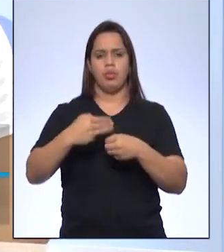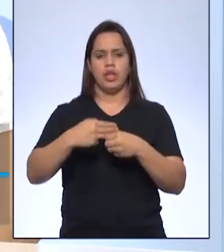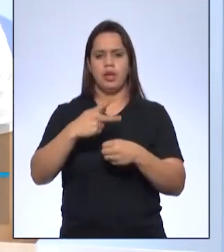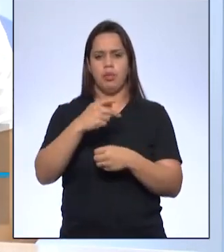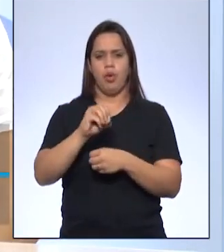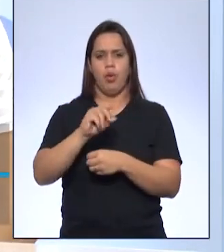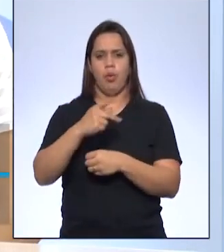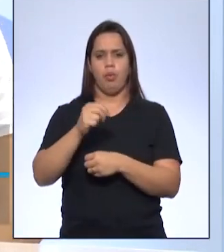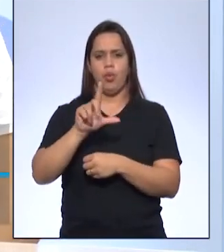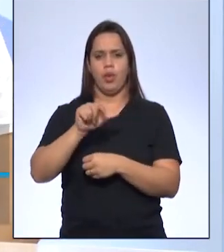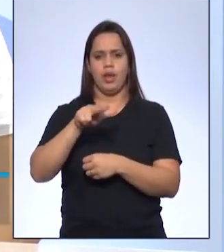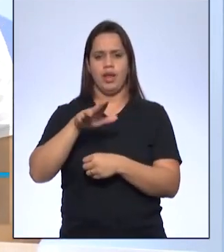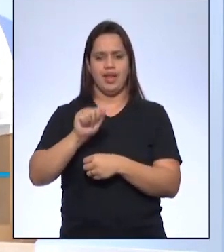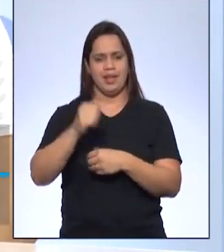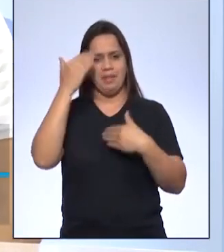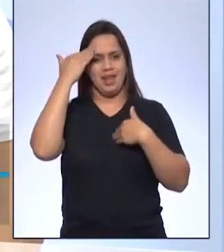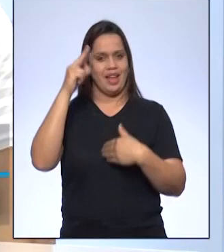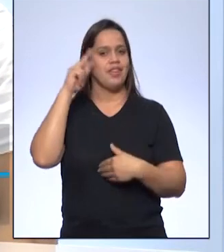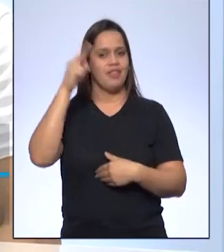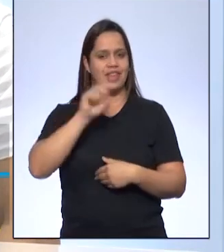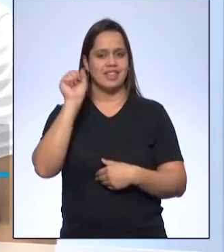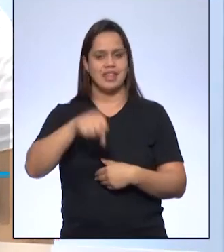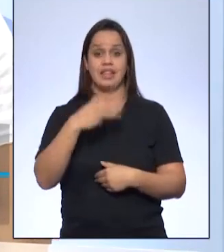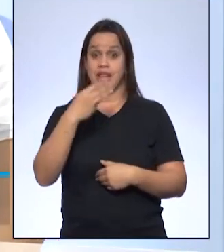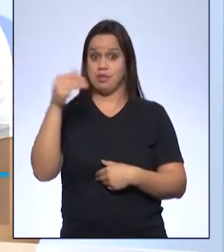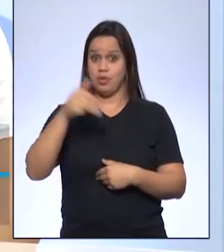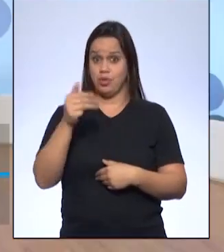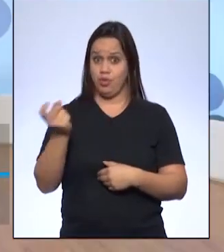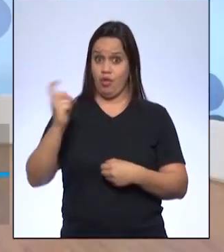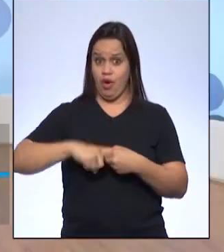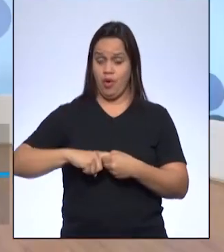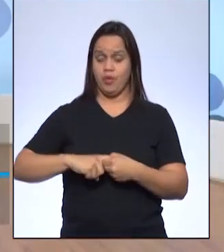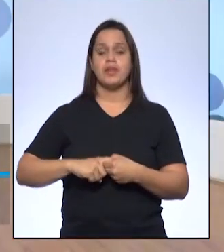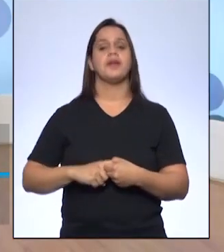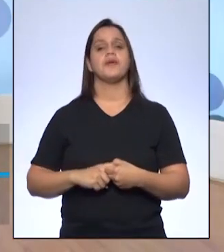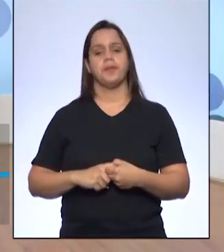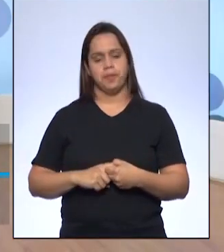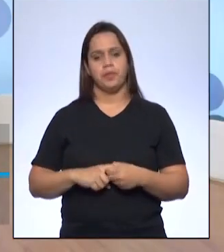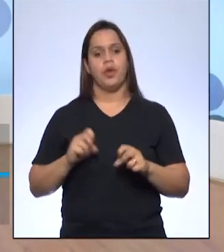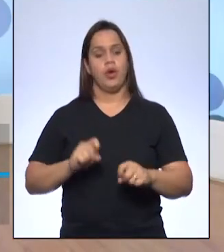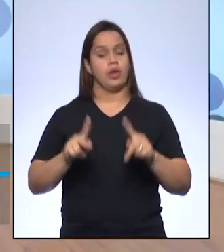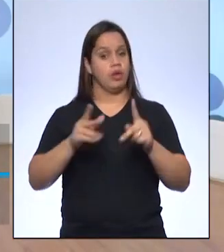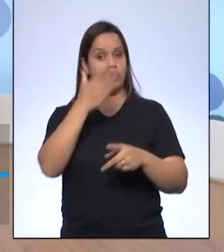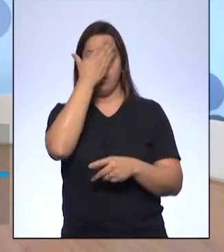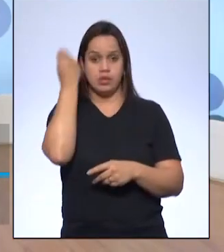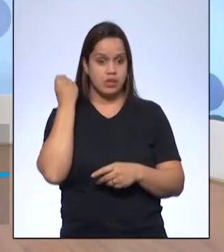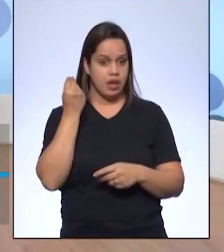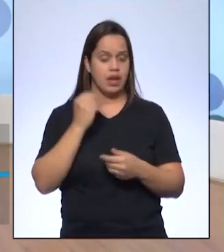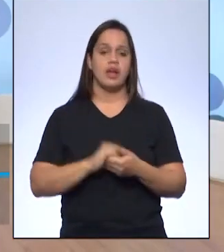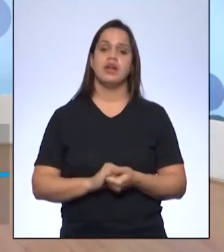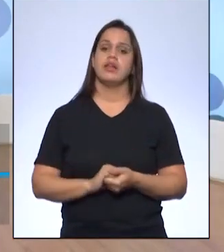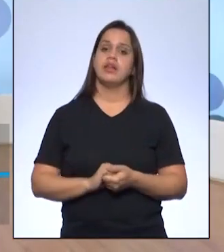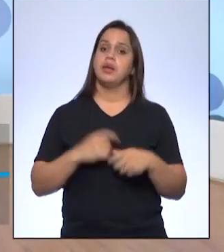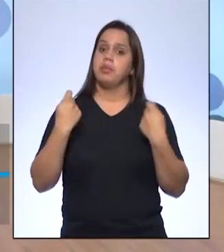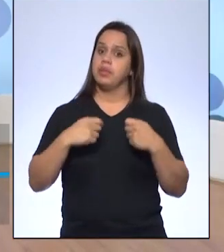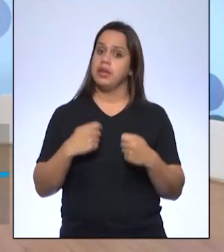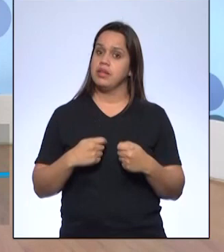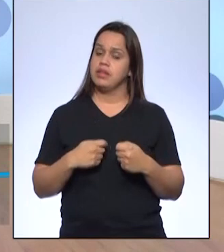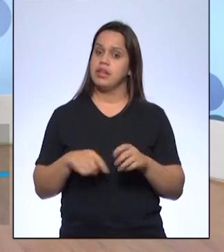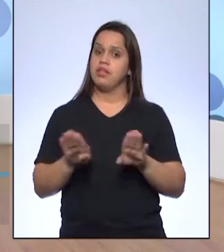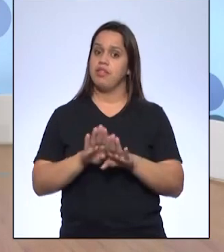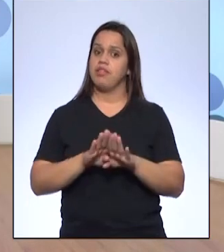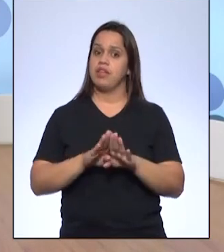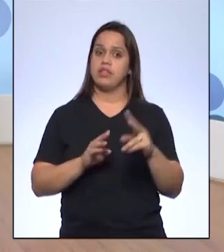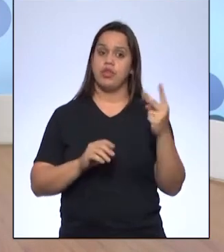A gente vê vocês sim. Obrigado. Vamos lá? 3 minutinhos? Vamos lá, gente. Então, não esqueçam, tem que decompor os